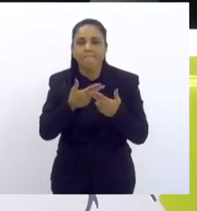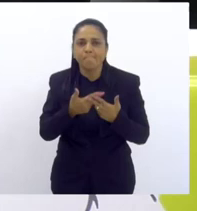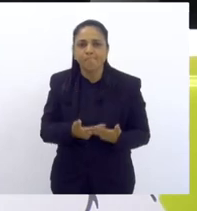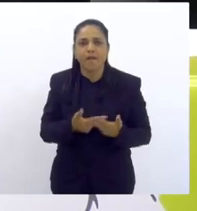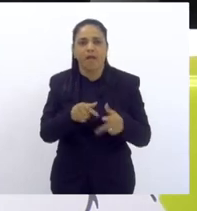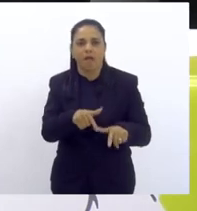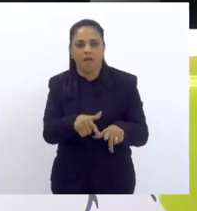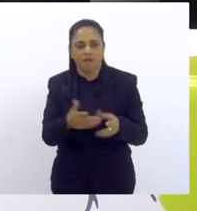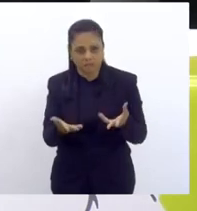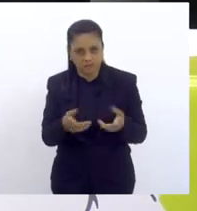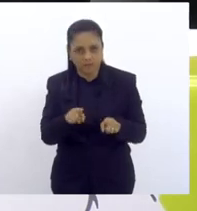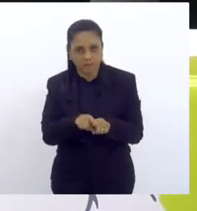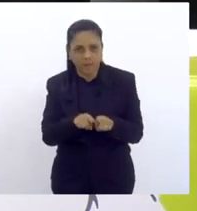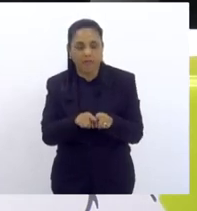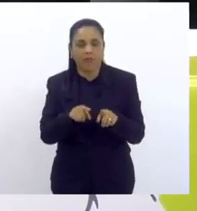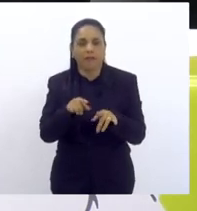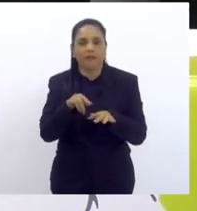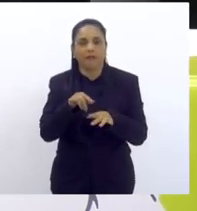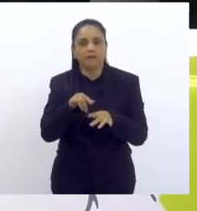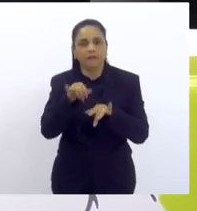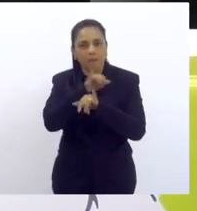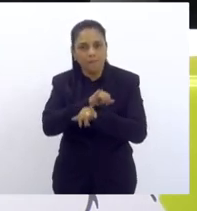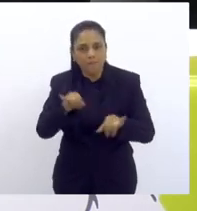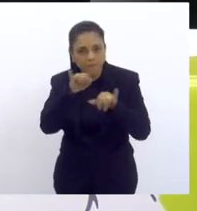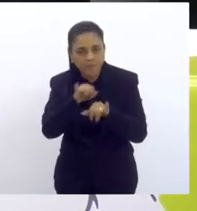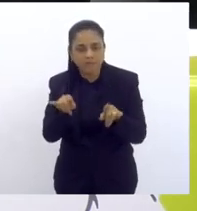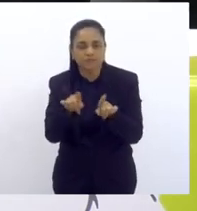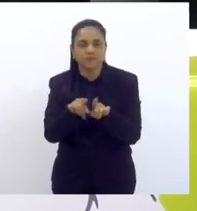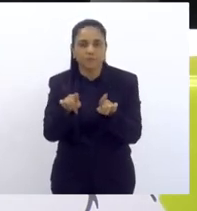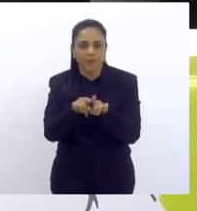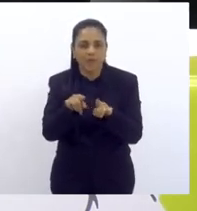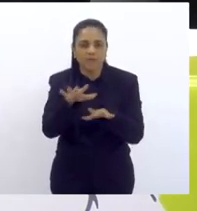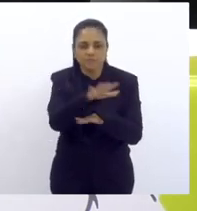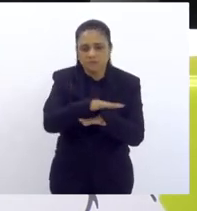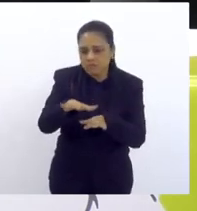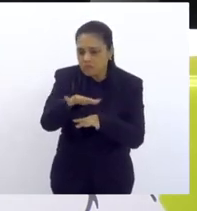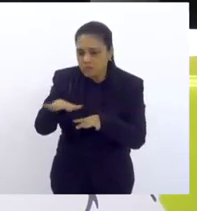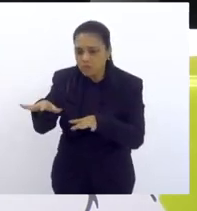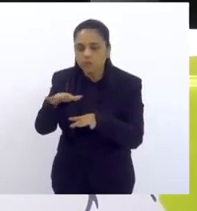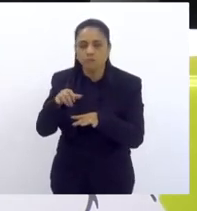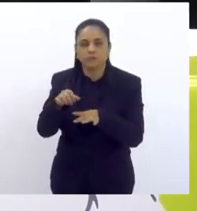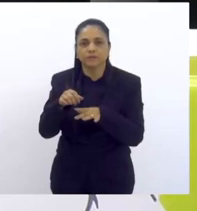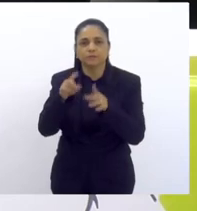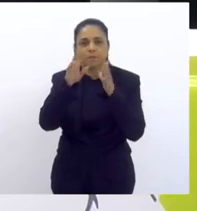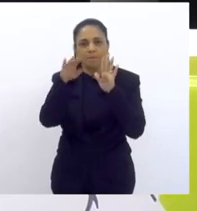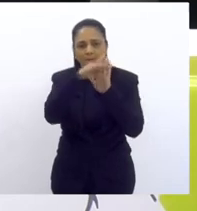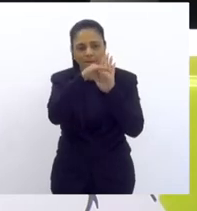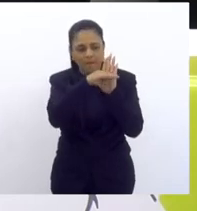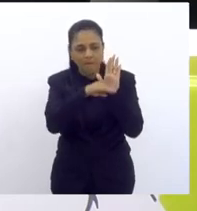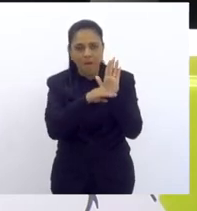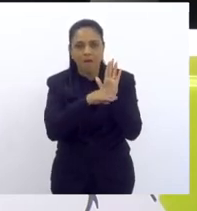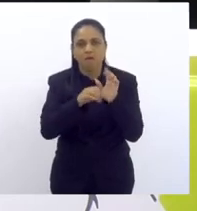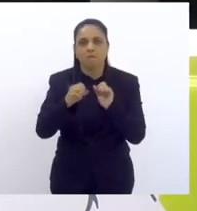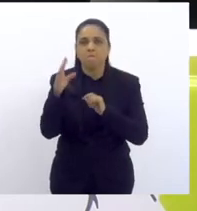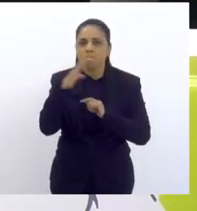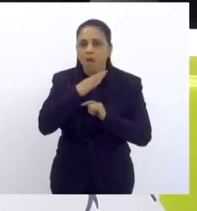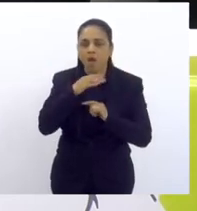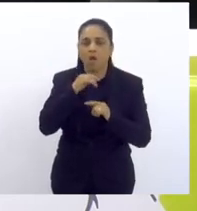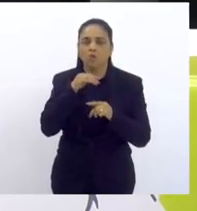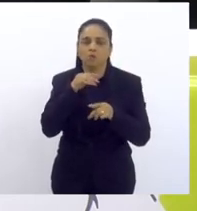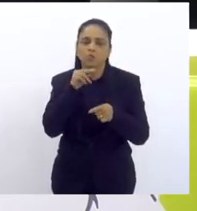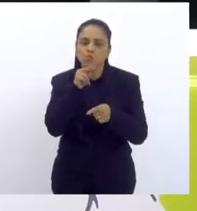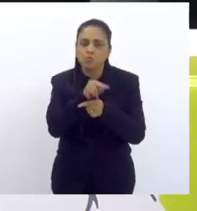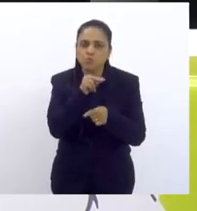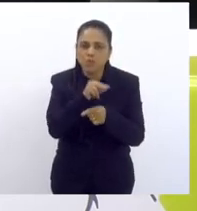na mídia em tantos outros fatores a pauta dos maus tratos aos animais